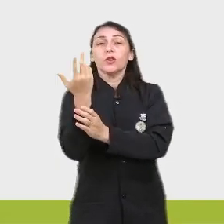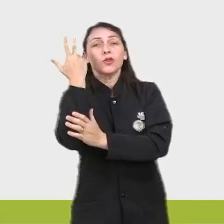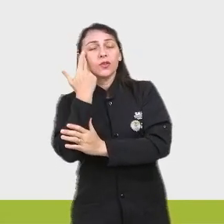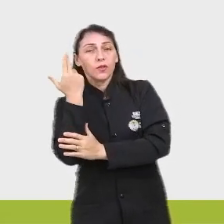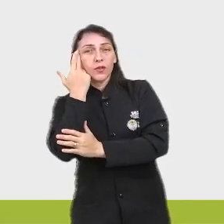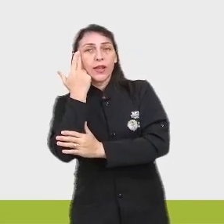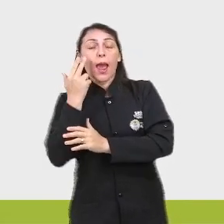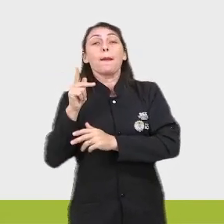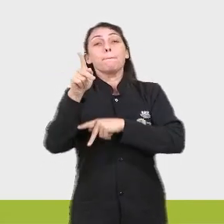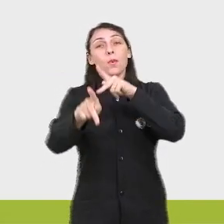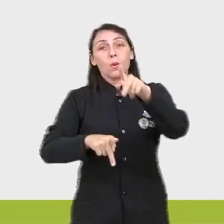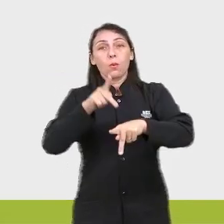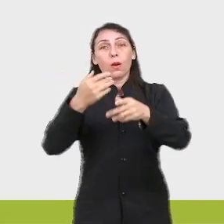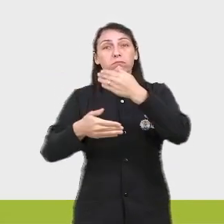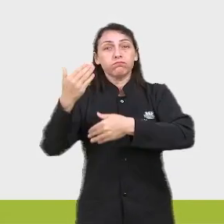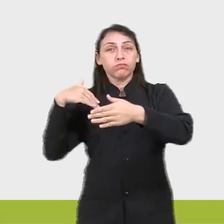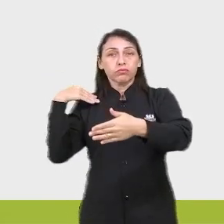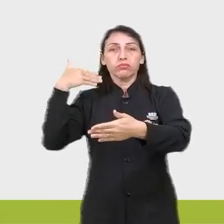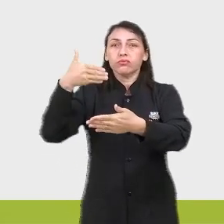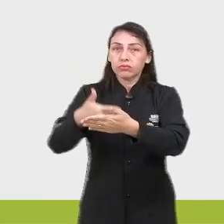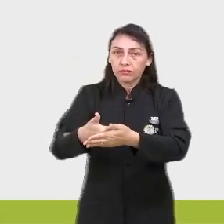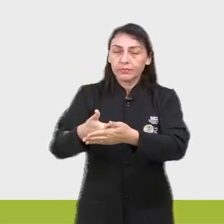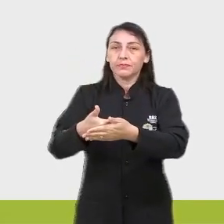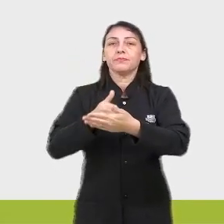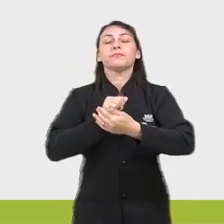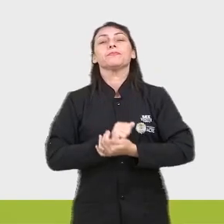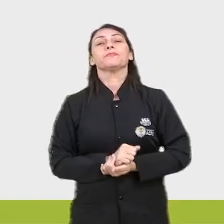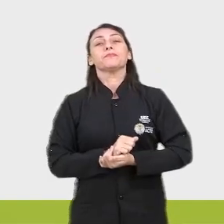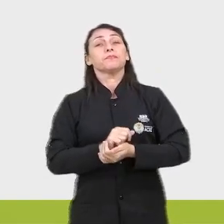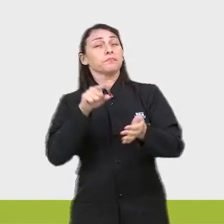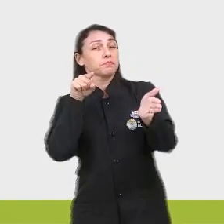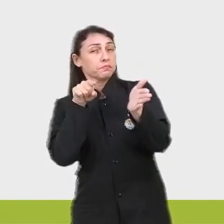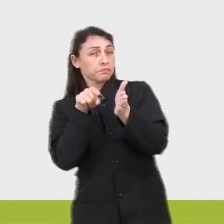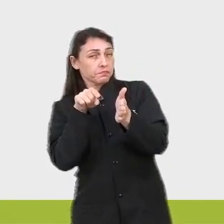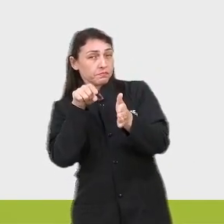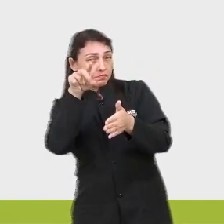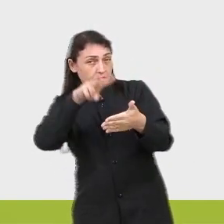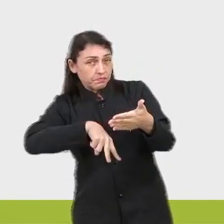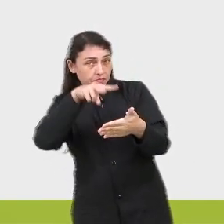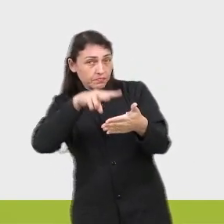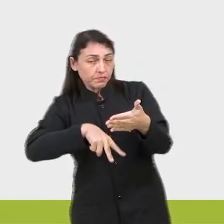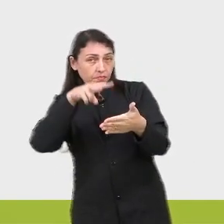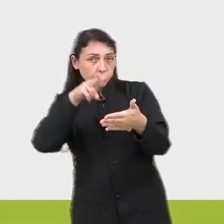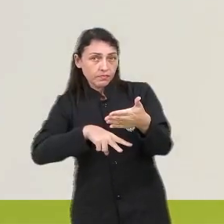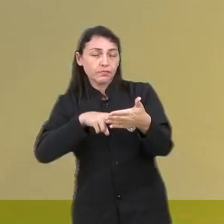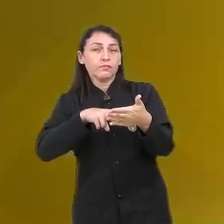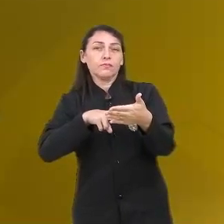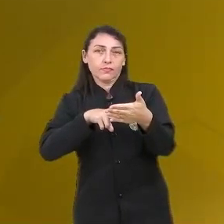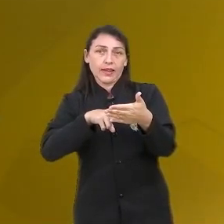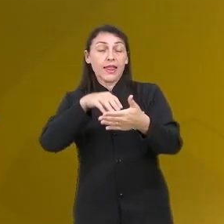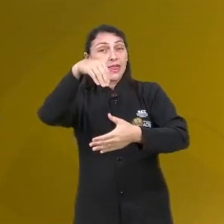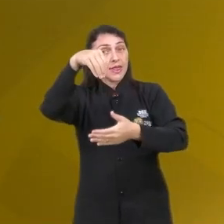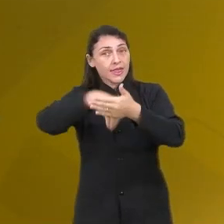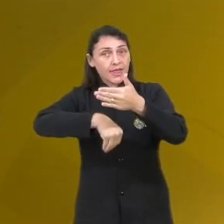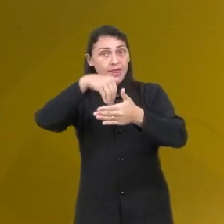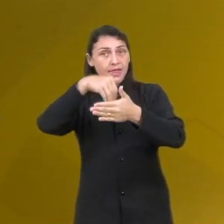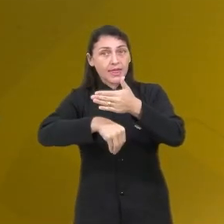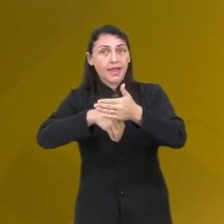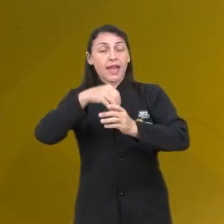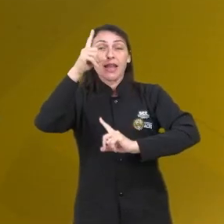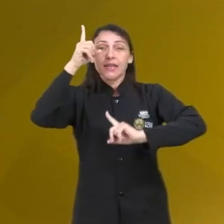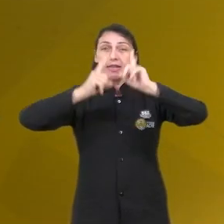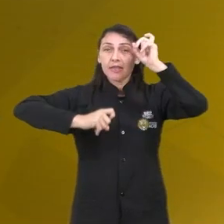normalmente é popular e ancestral. A questão que nós acabamos de ler, ela vai perpassar dentro do campo das